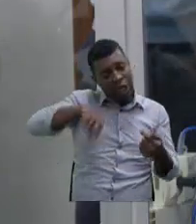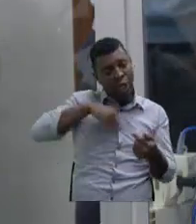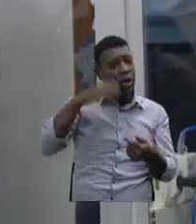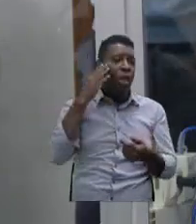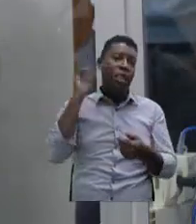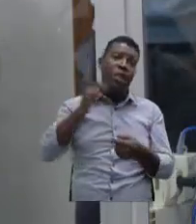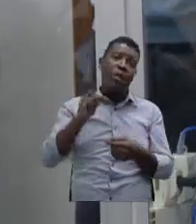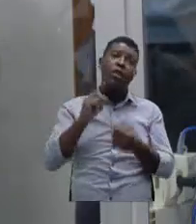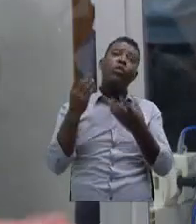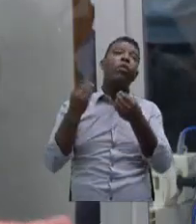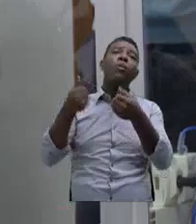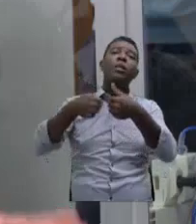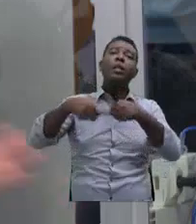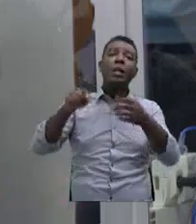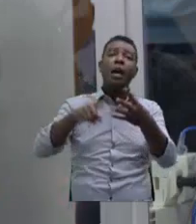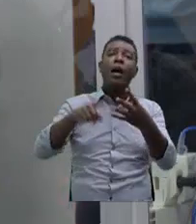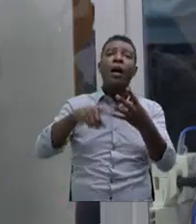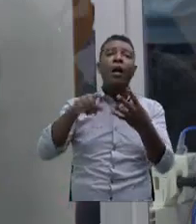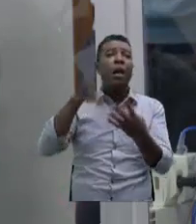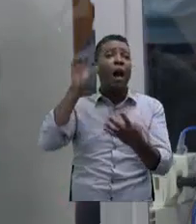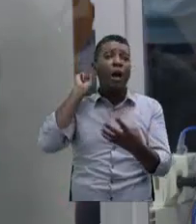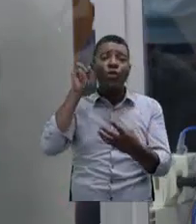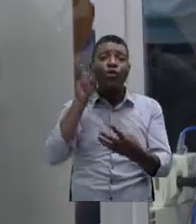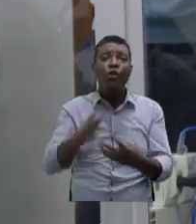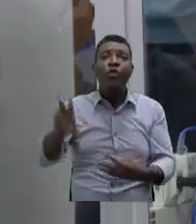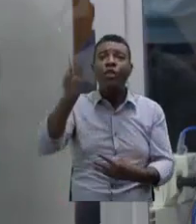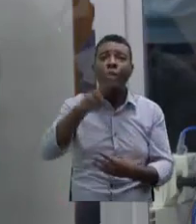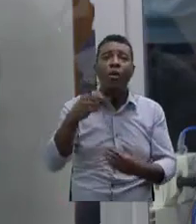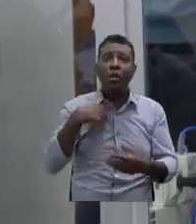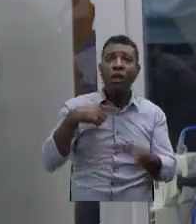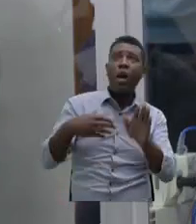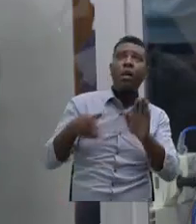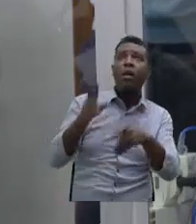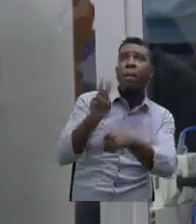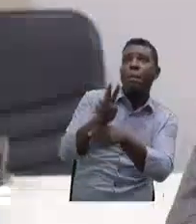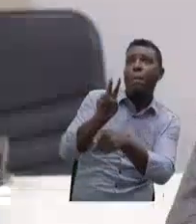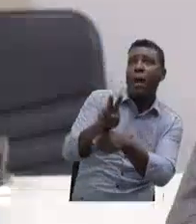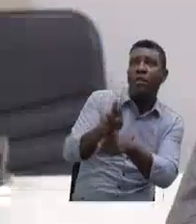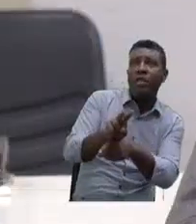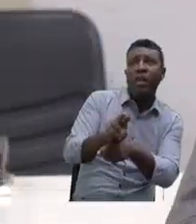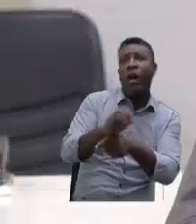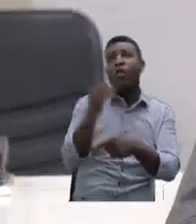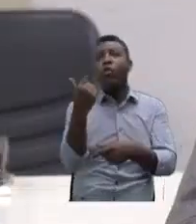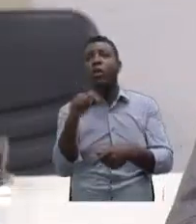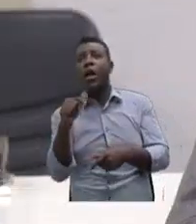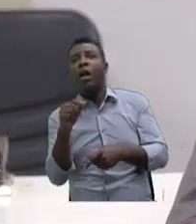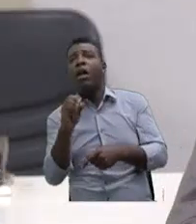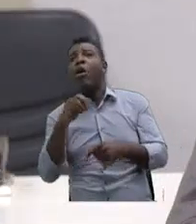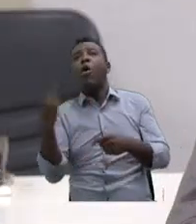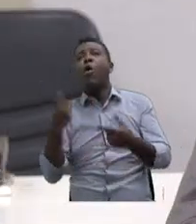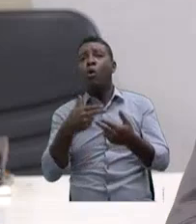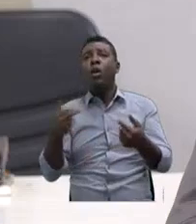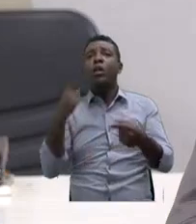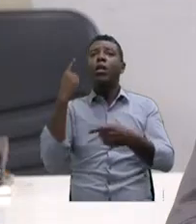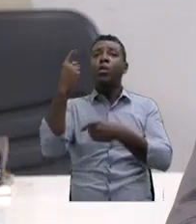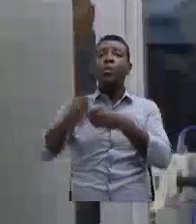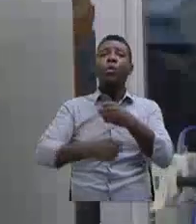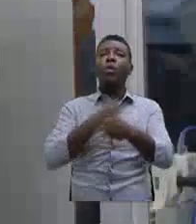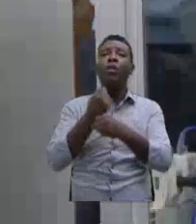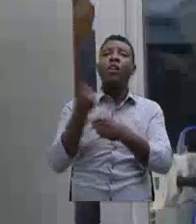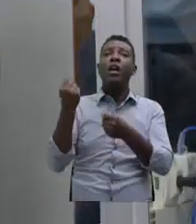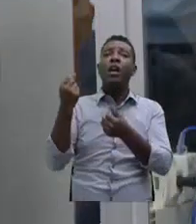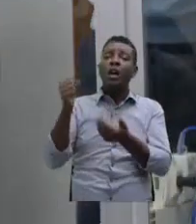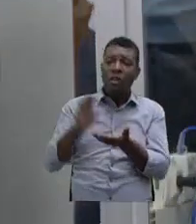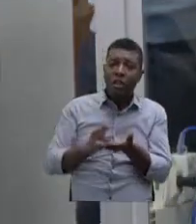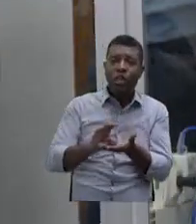Eu gostaria de saber se existe alguma previsão para esse ano ou para aquilo que vocês pretendem para o ano que vem, de investimentos